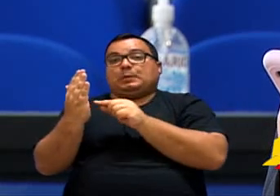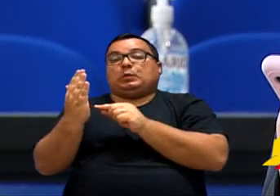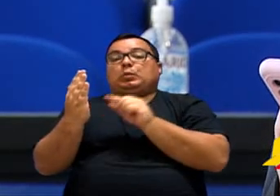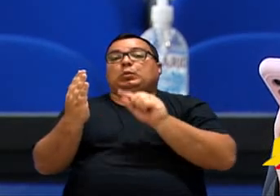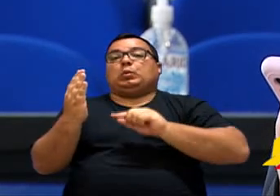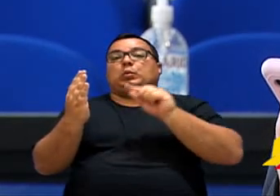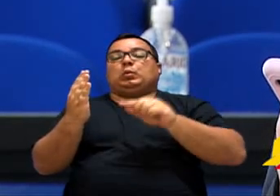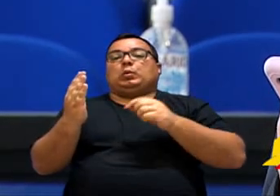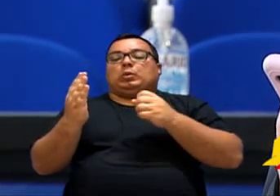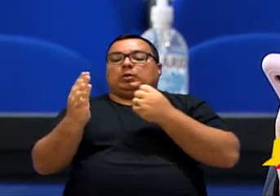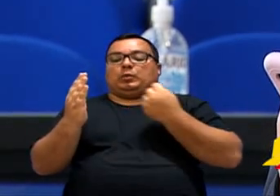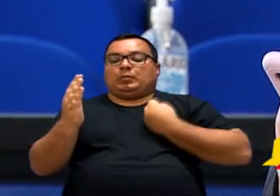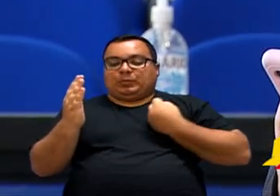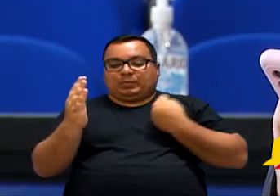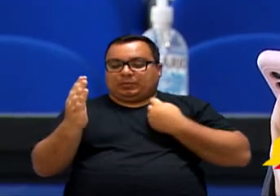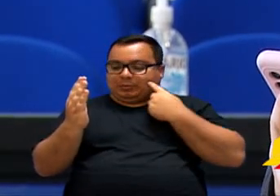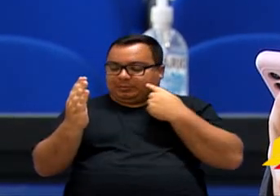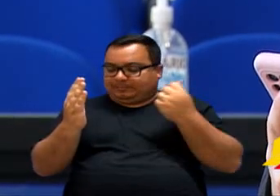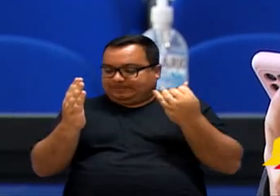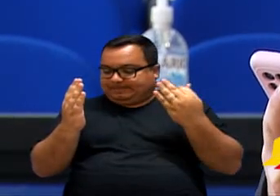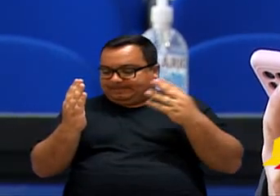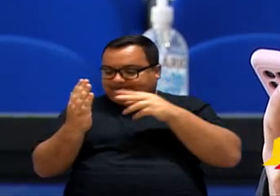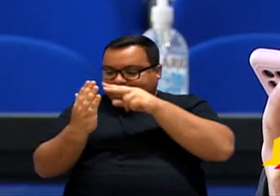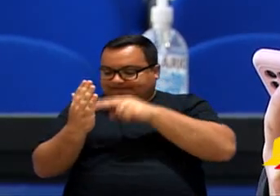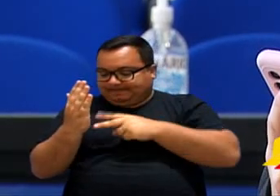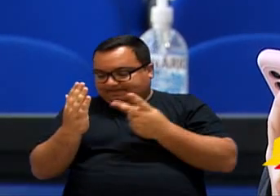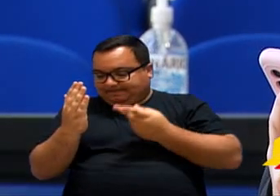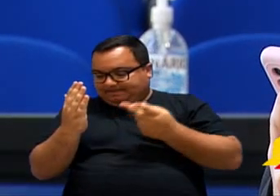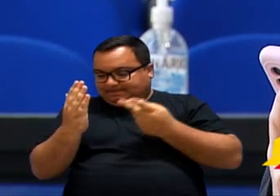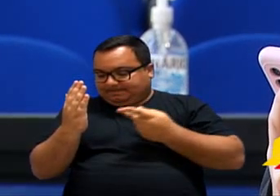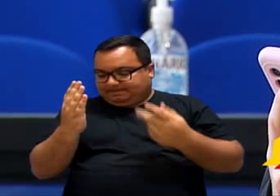no artigo, deixa eu me ver aqui,